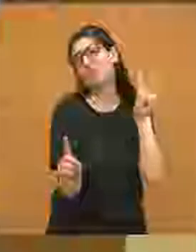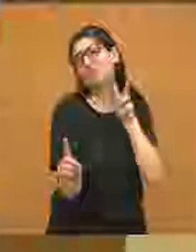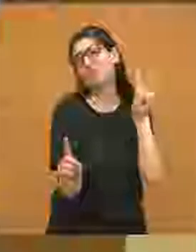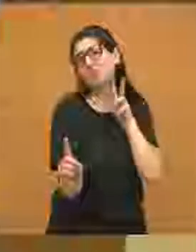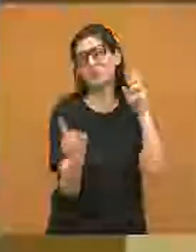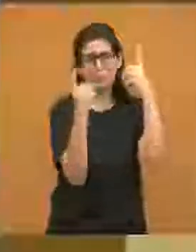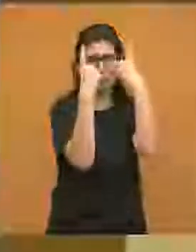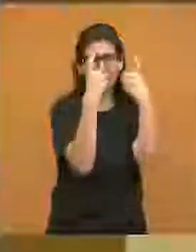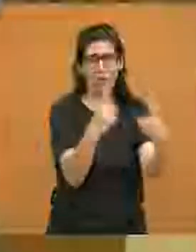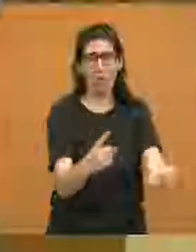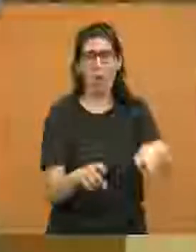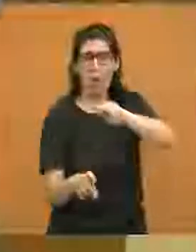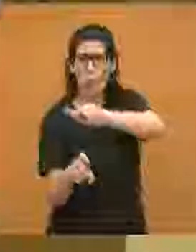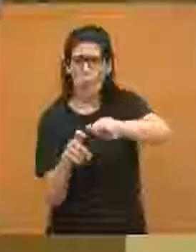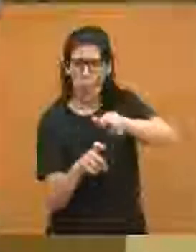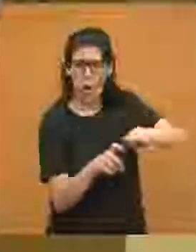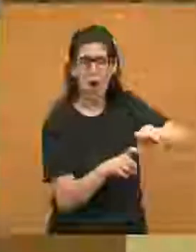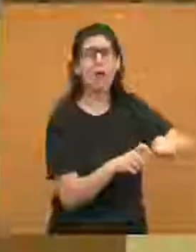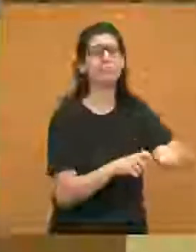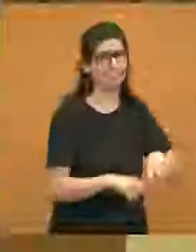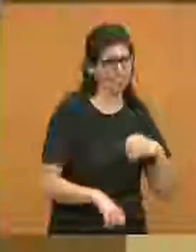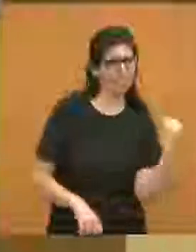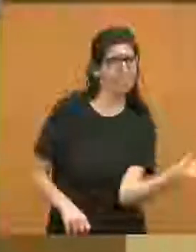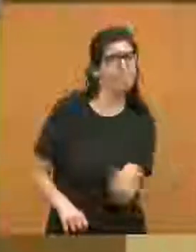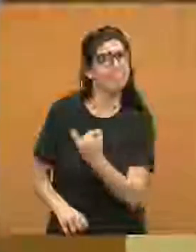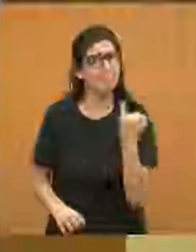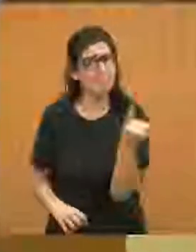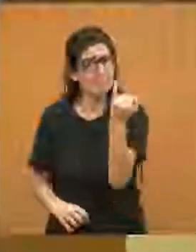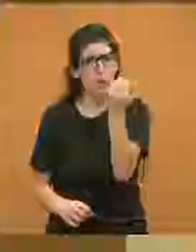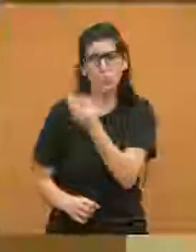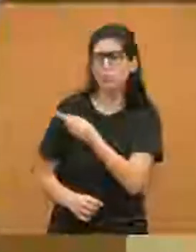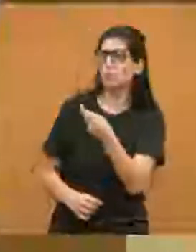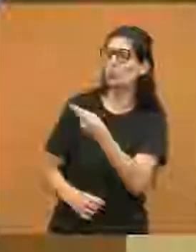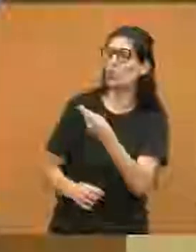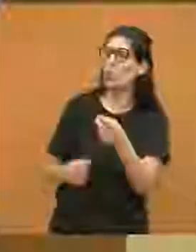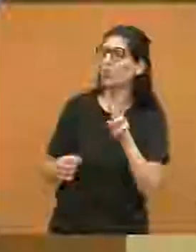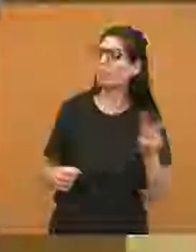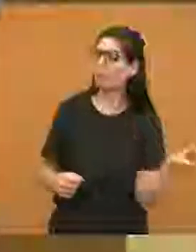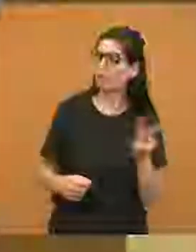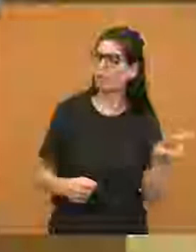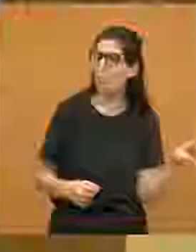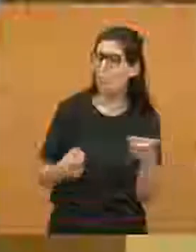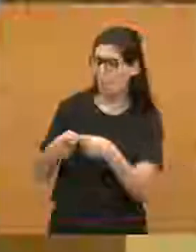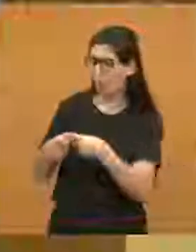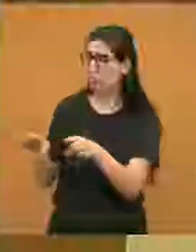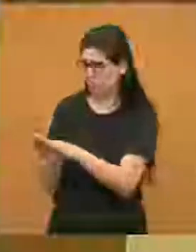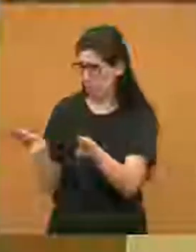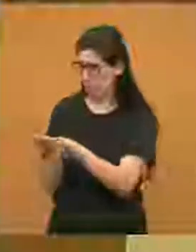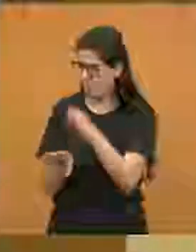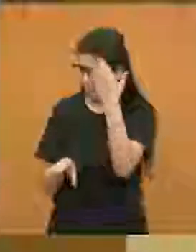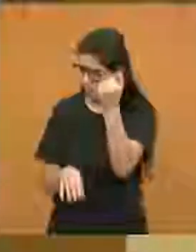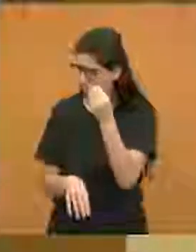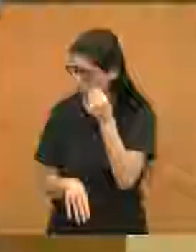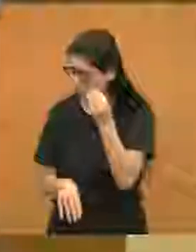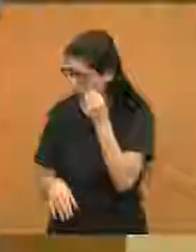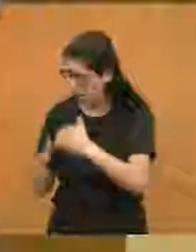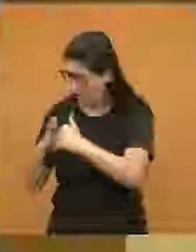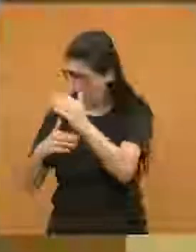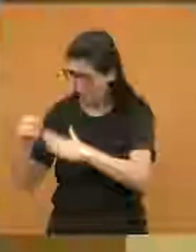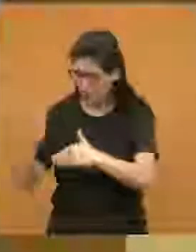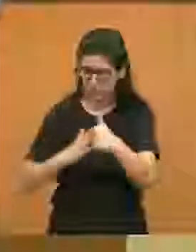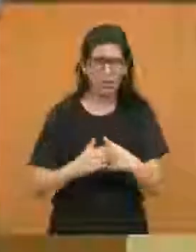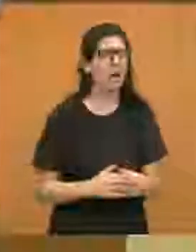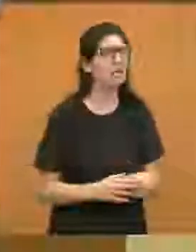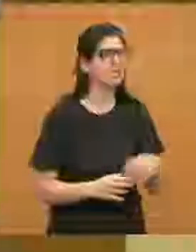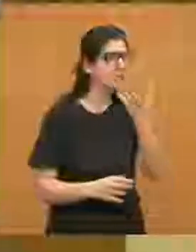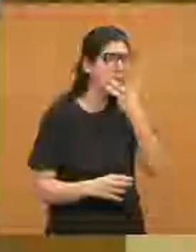sexual. É muito importante, e aqui nós temos 2 médicos na casa, muitas vezes essas crianças chegam até o pronto-socorro, às